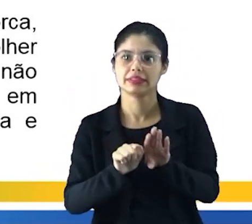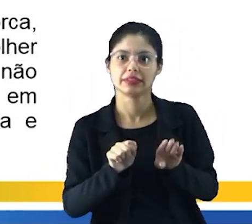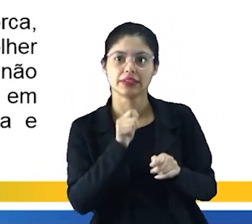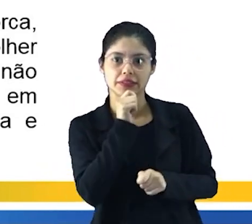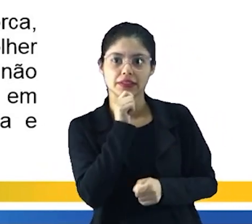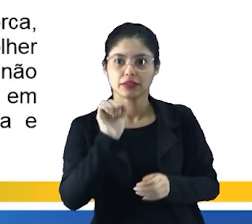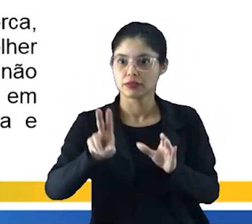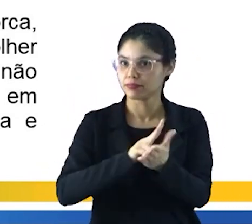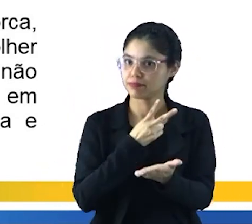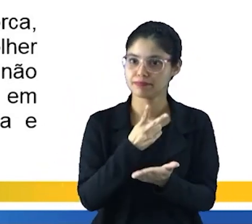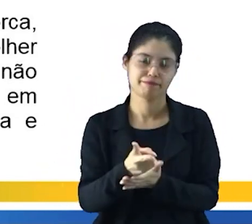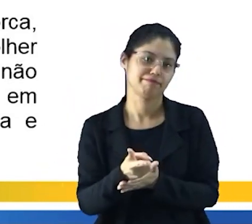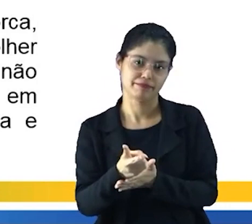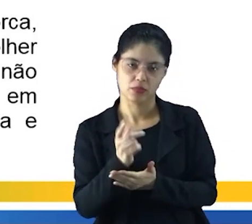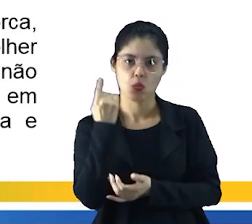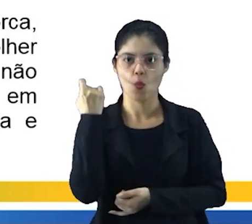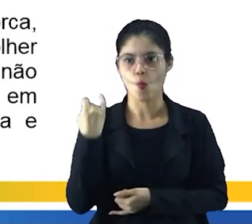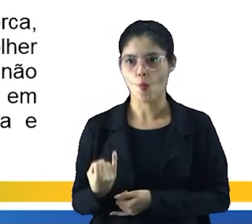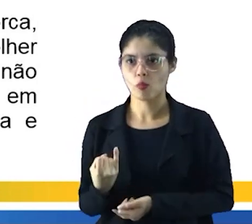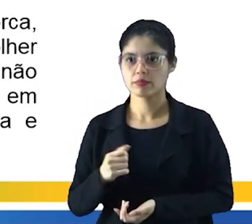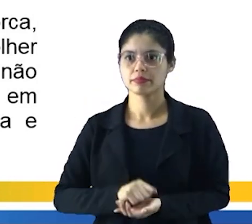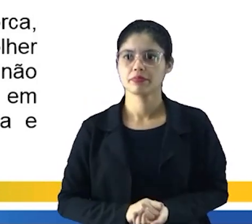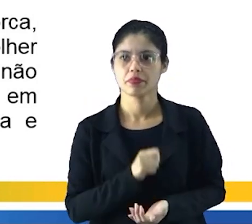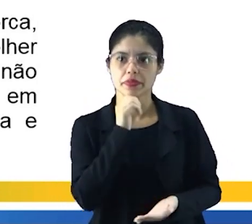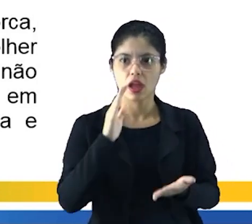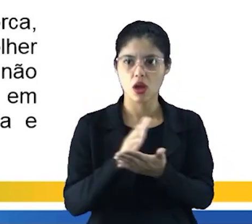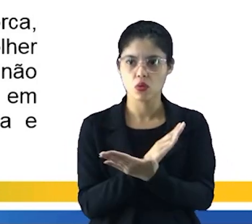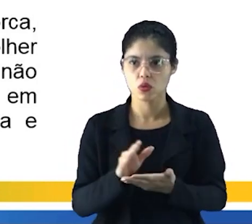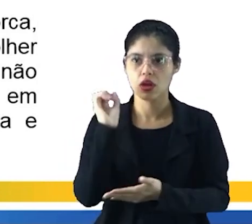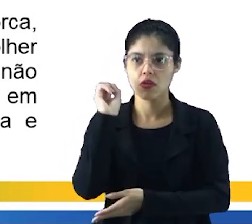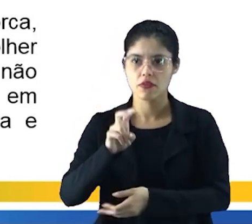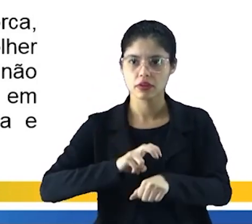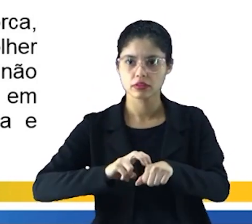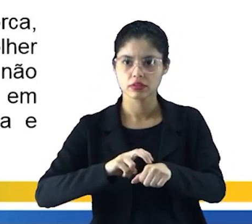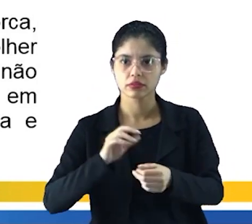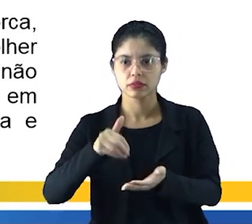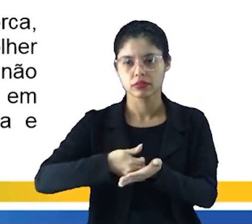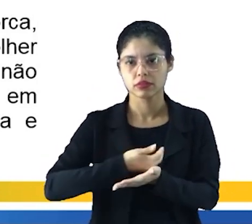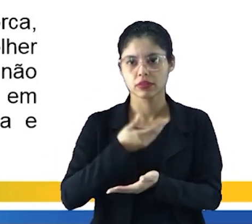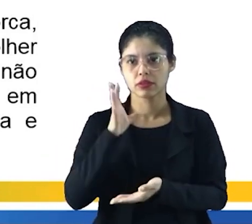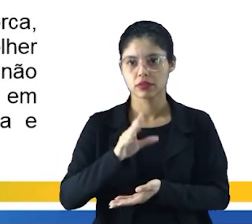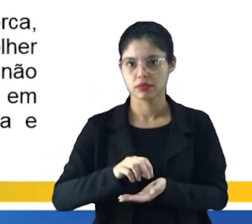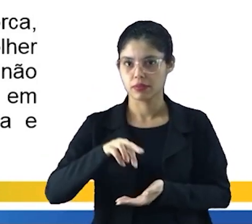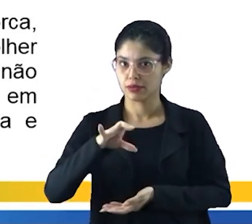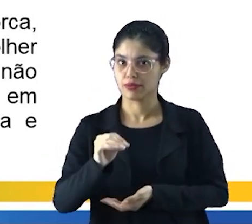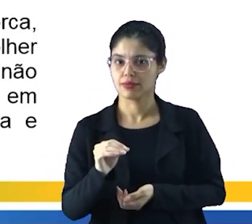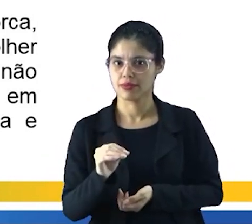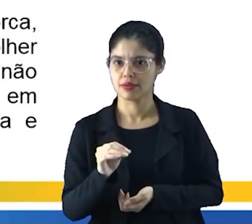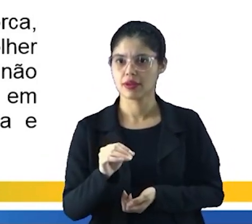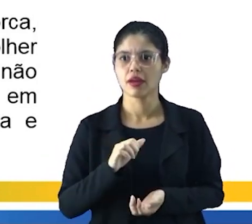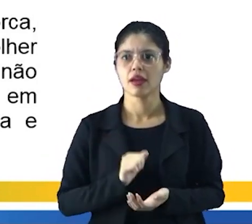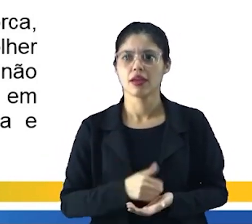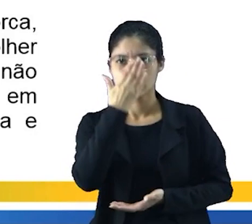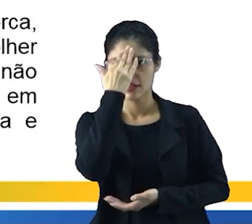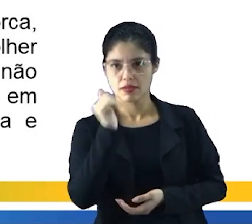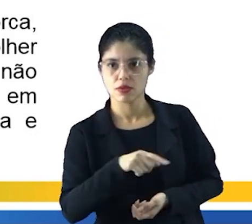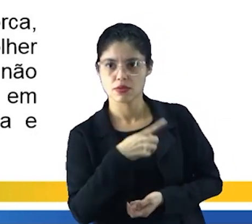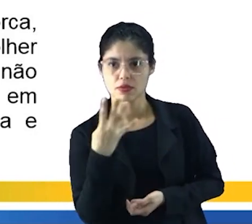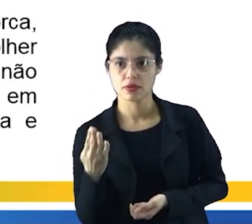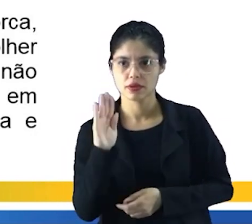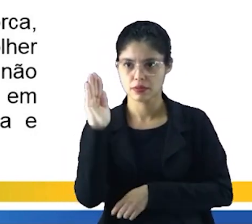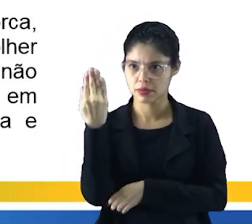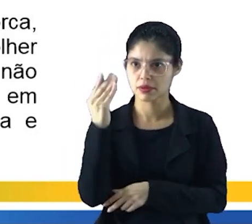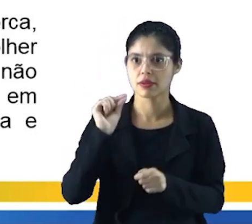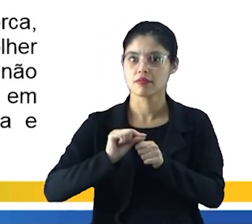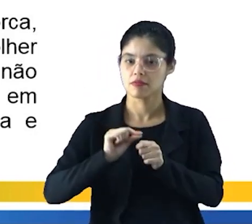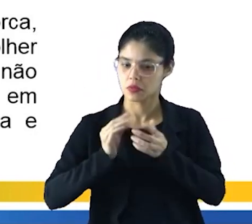e não caíam de cavalo magro. Algumas jogavam verde para colher maduro, e sabiam com quantos